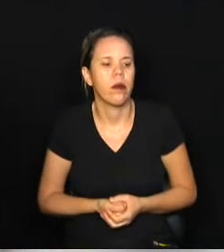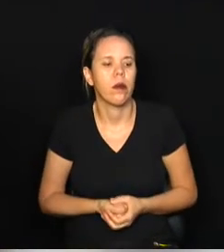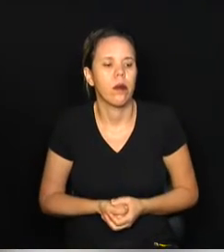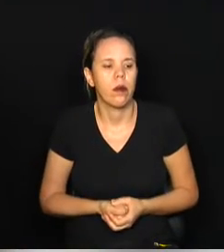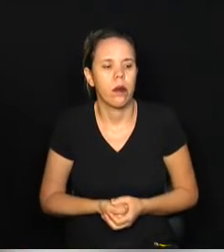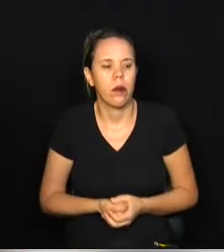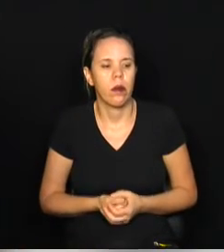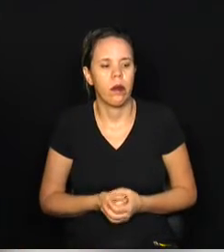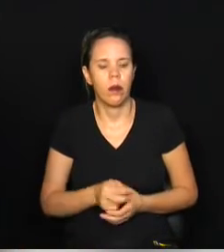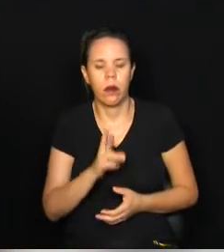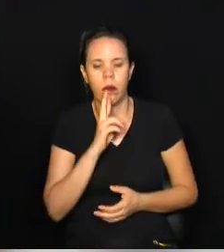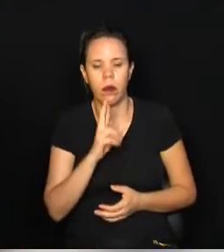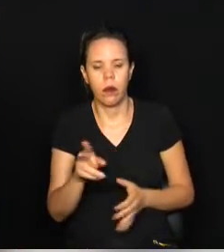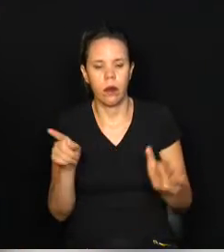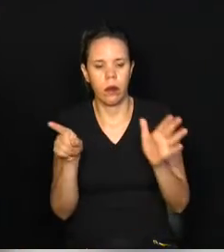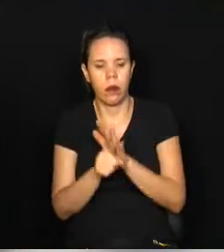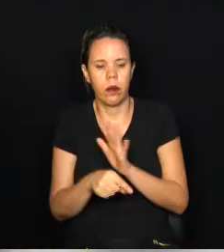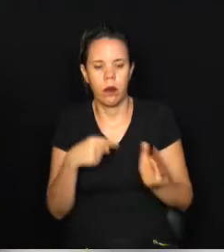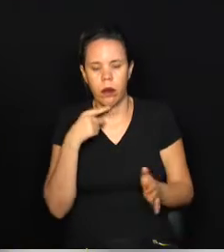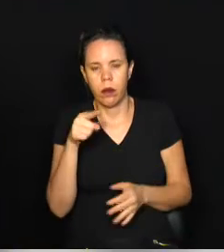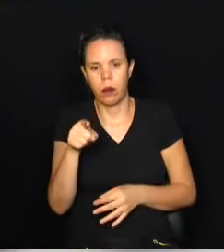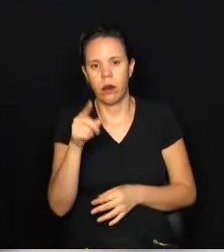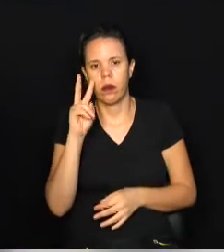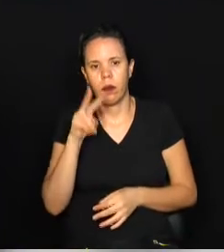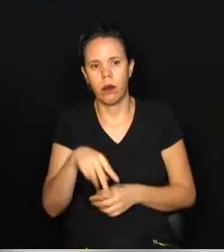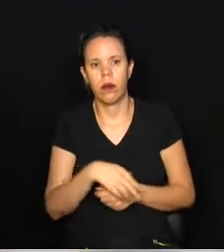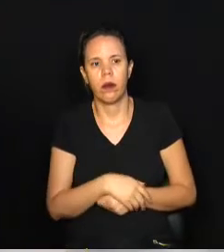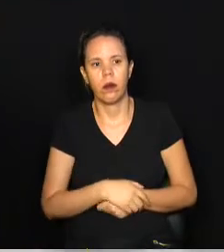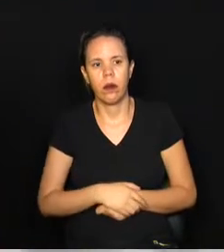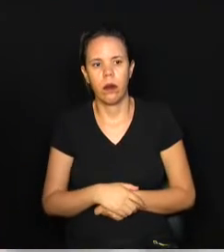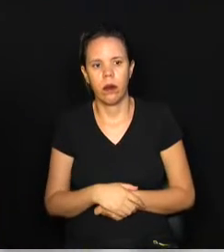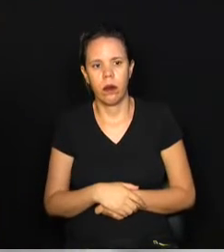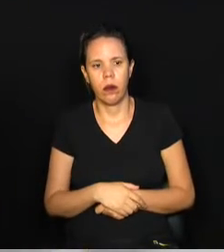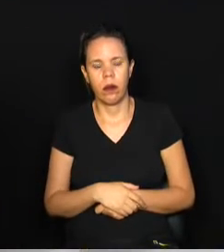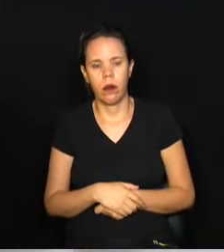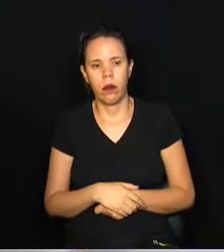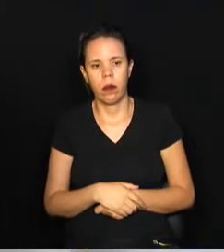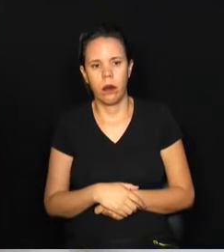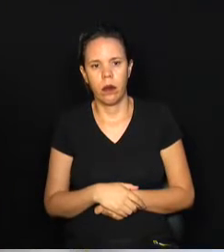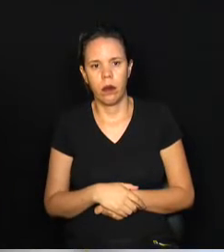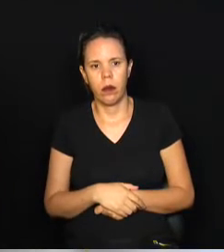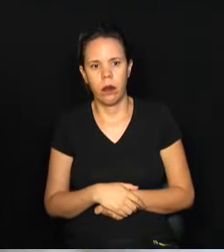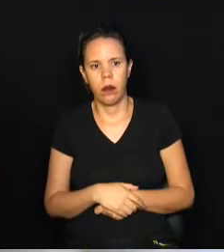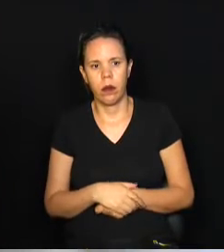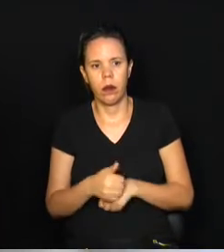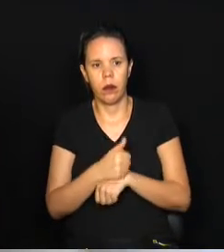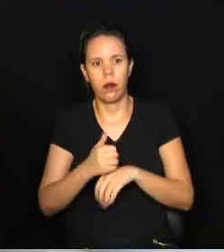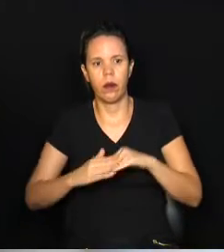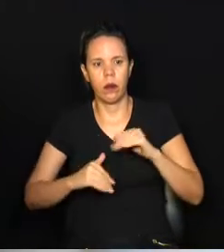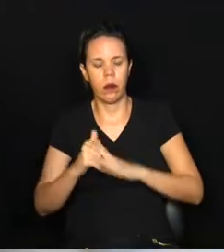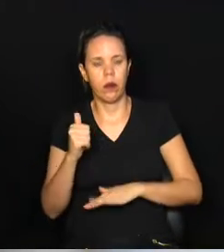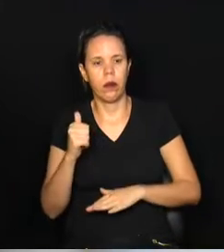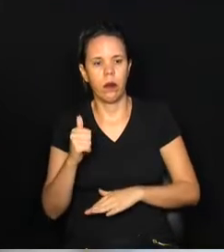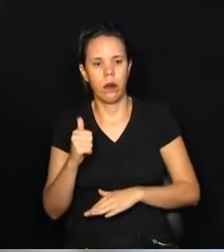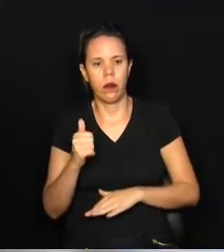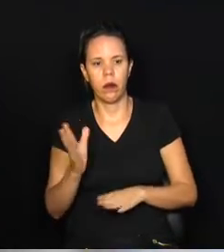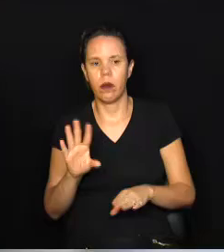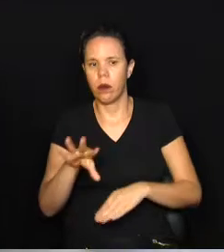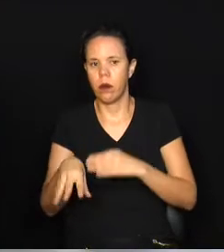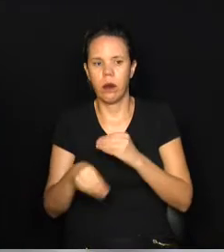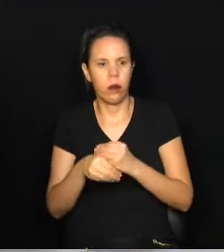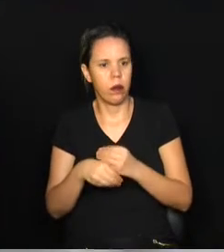vem responder essa pergunta que o senhor leu aí, né? Por que uma profissão tão importante não está